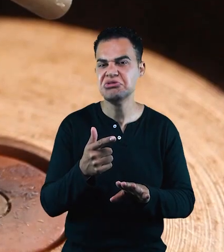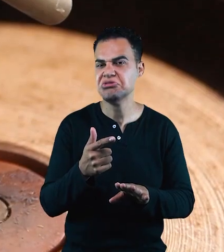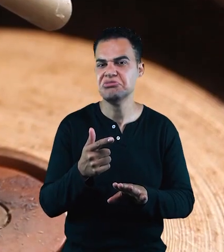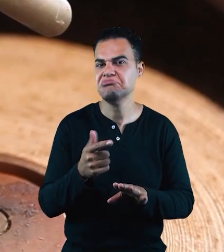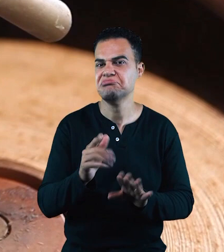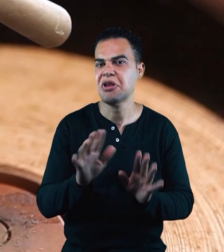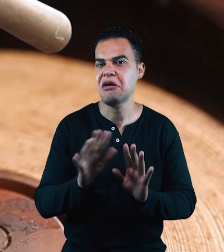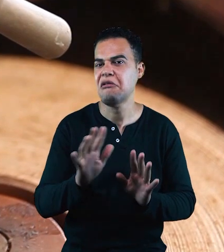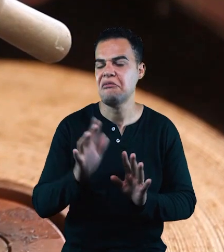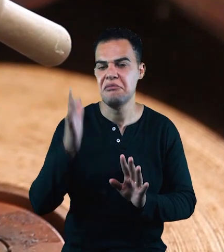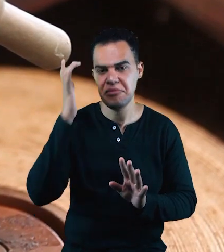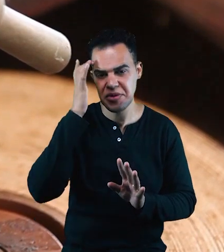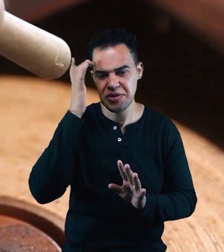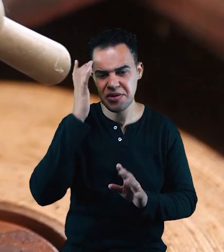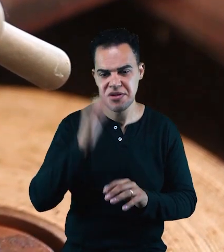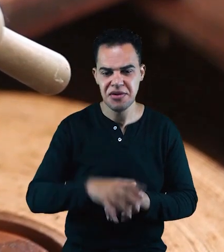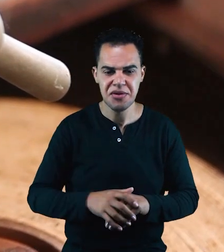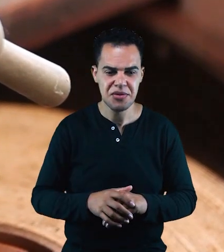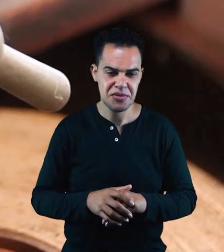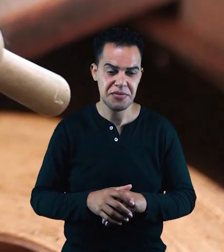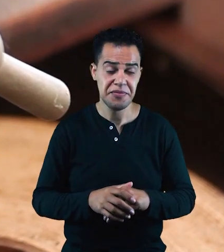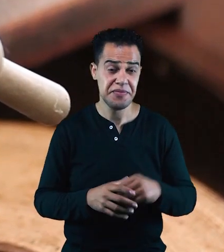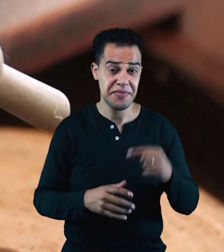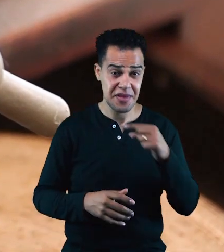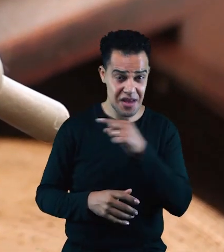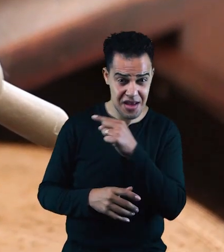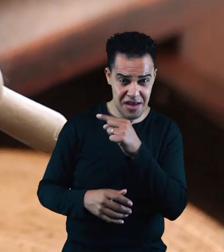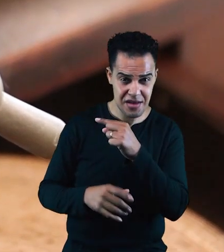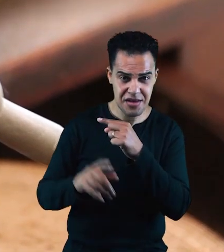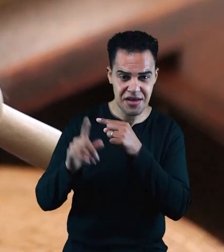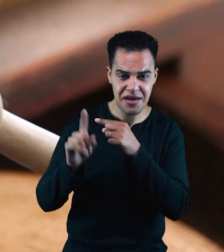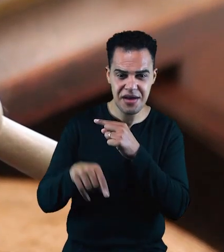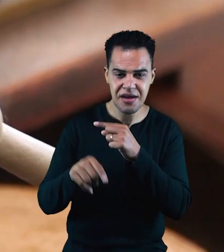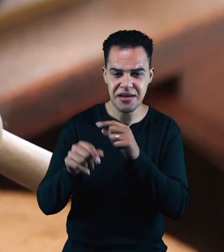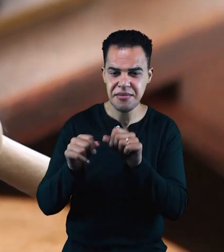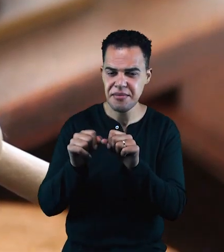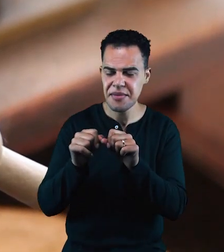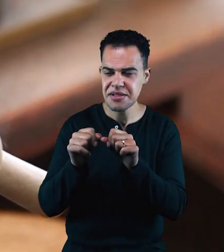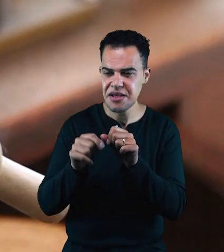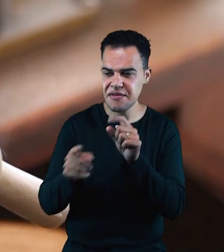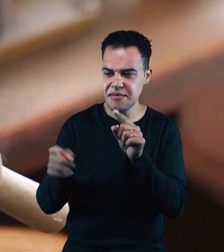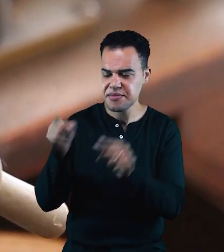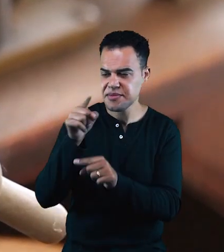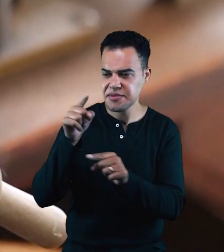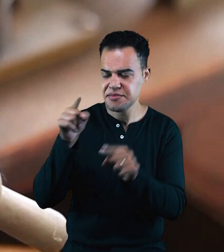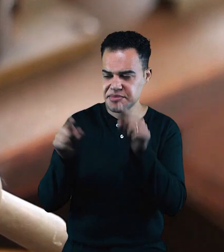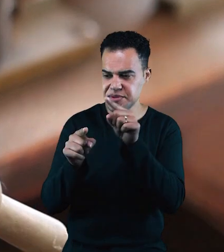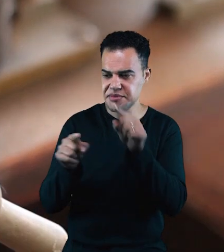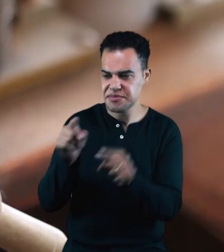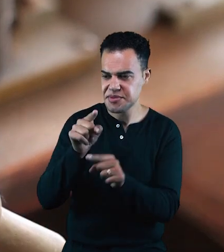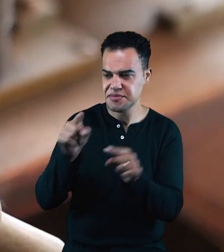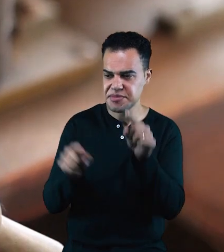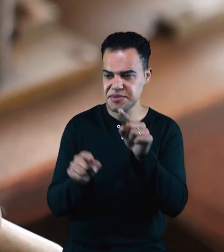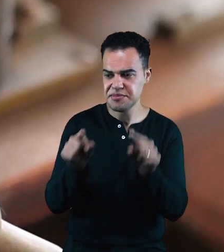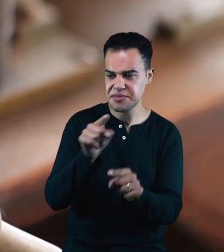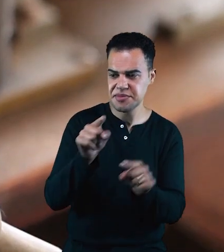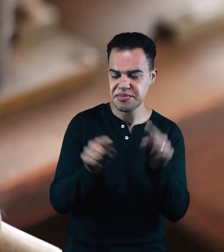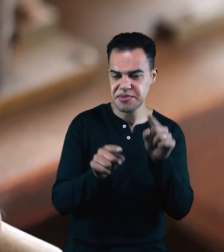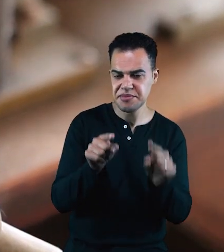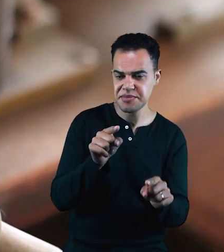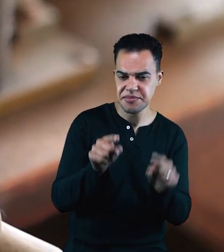moderno hoje. Tudo era passado, porque era o segredo, certo? Aquilo era um tipo,